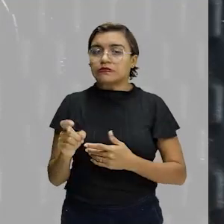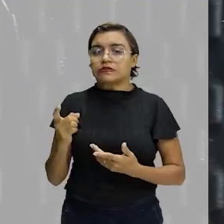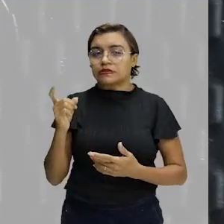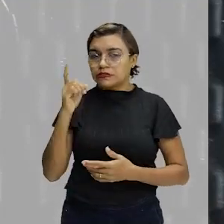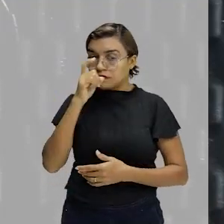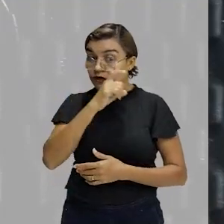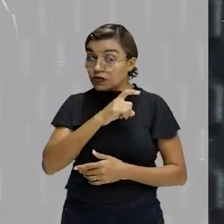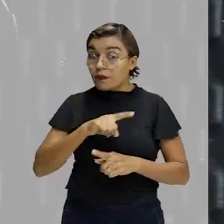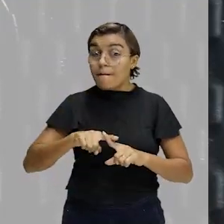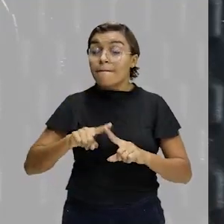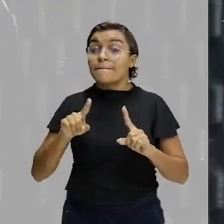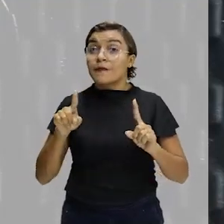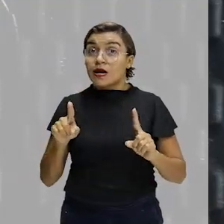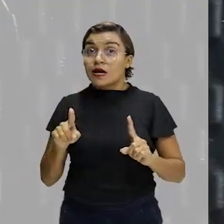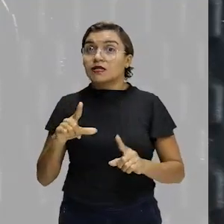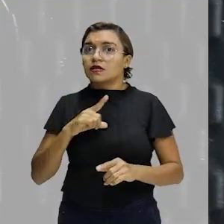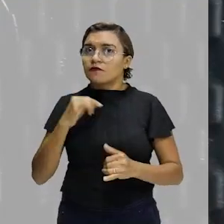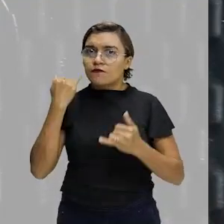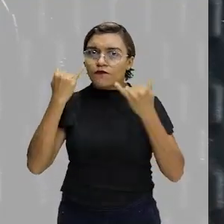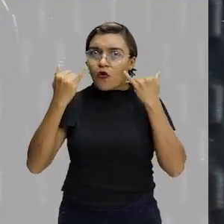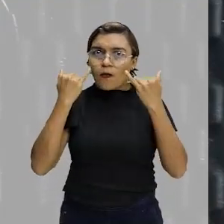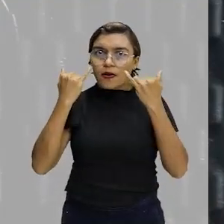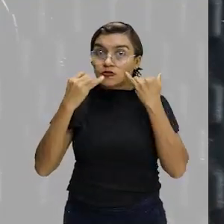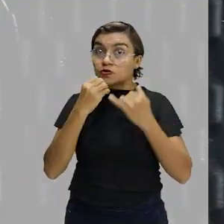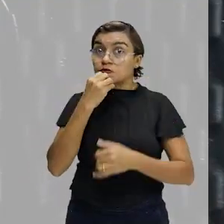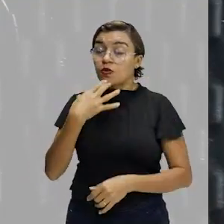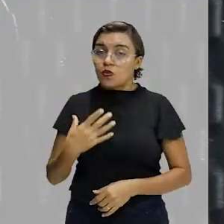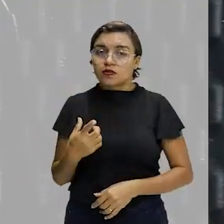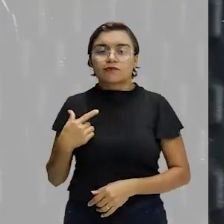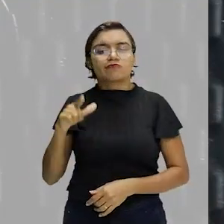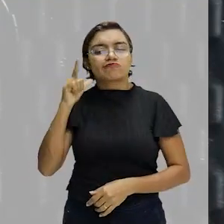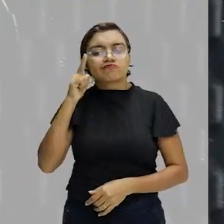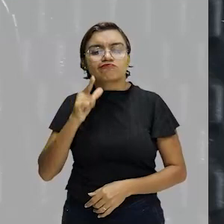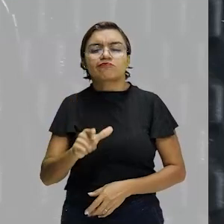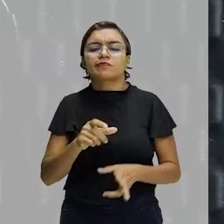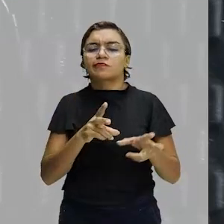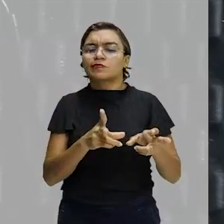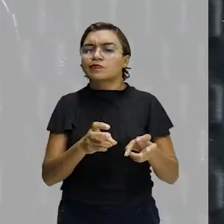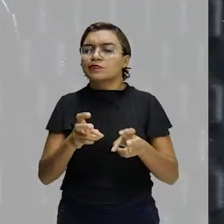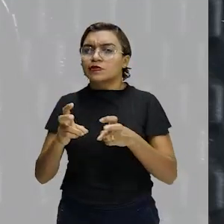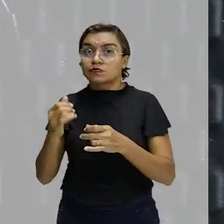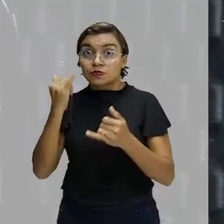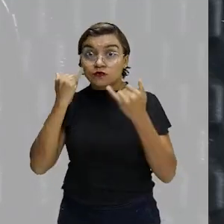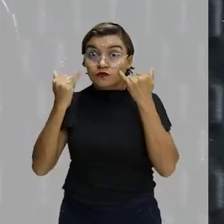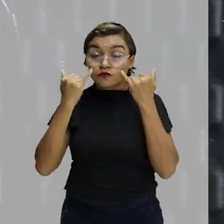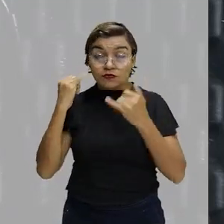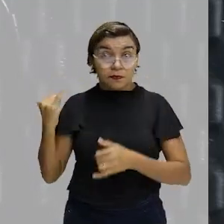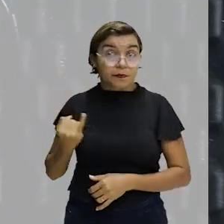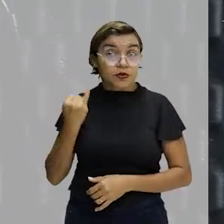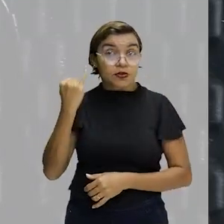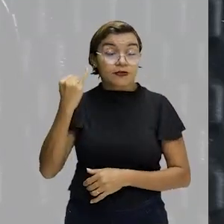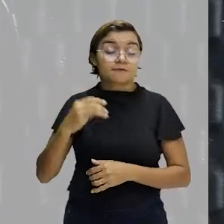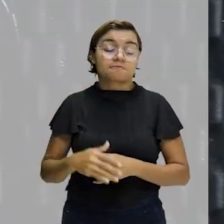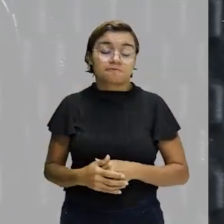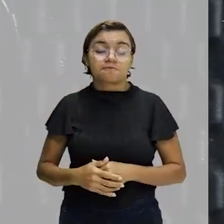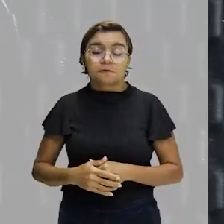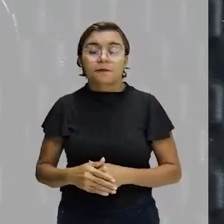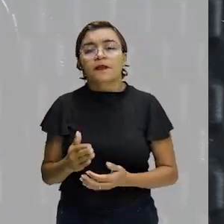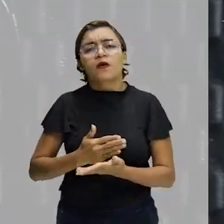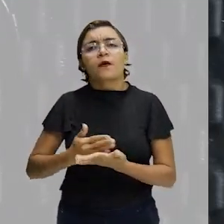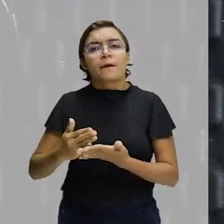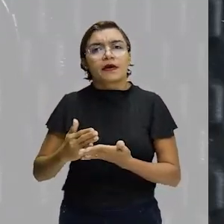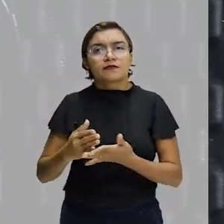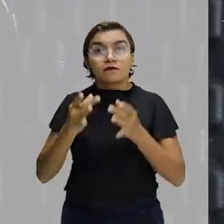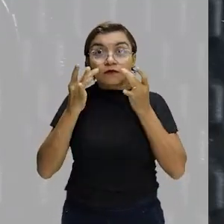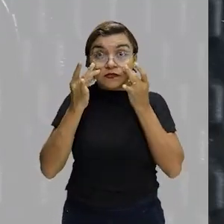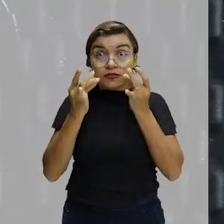rico em informações para nós. Daqui, nós conseguimos identificar muita informação importante, tá? E aí eu já começo chamando a